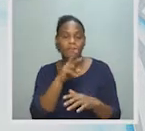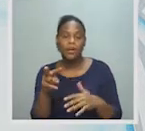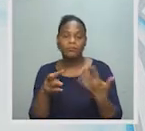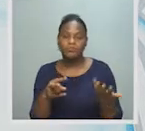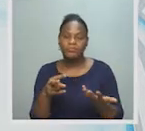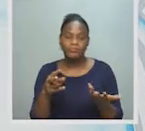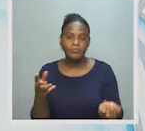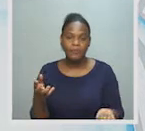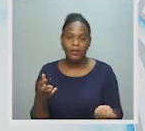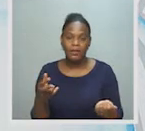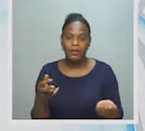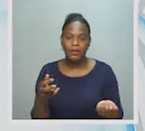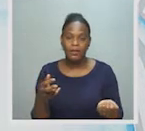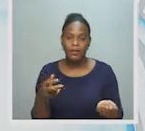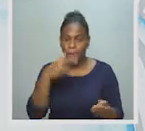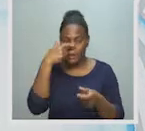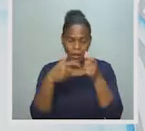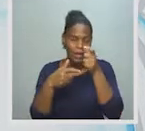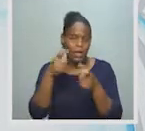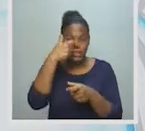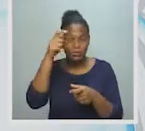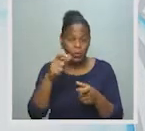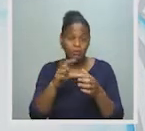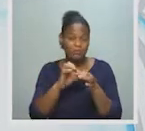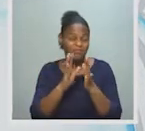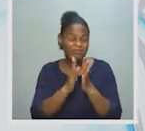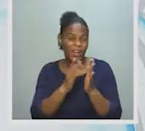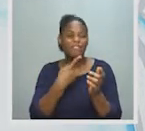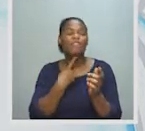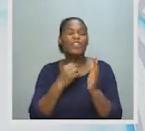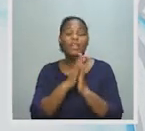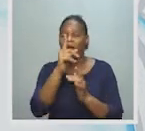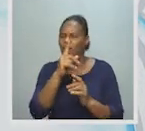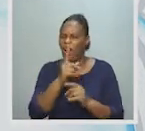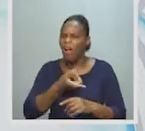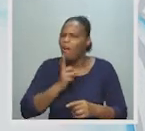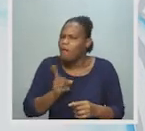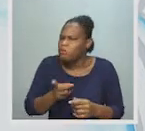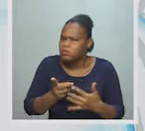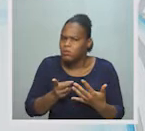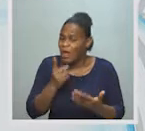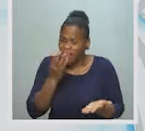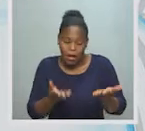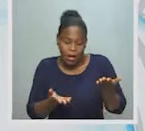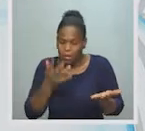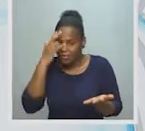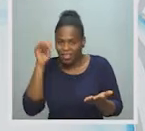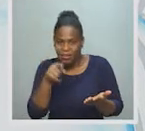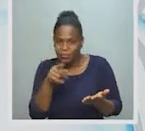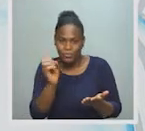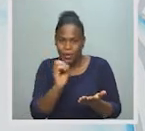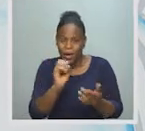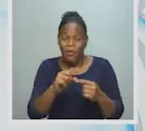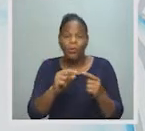o fundamentalista é muito extremista, não tem equilíbrio na sua posição